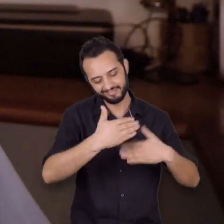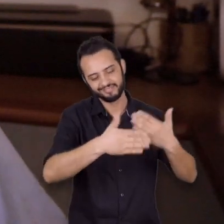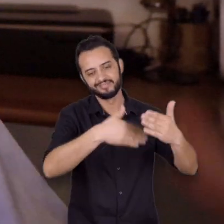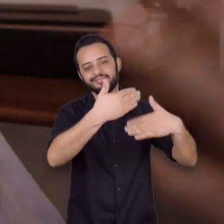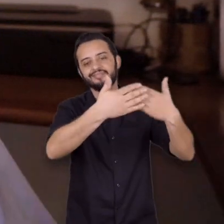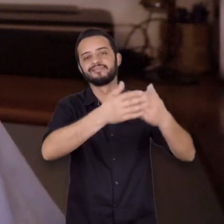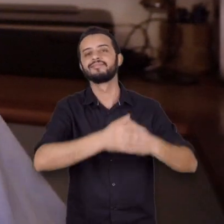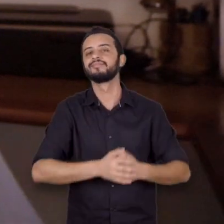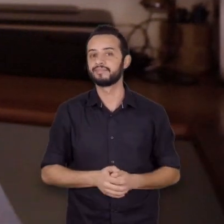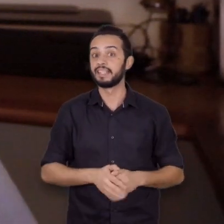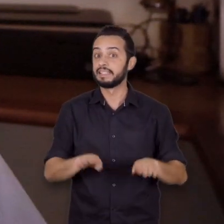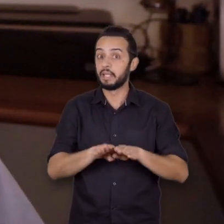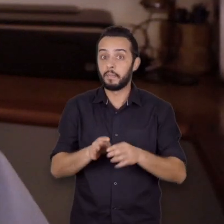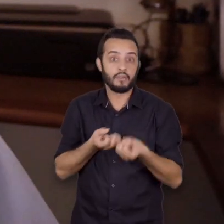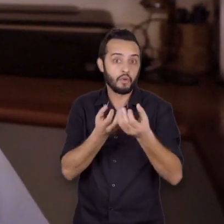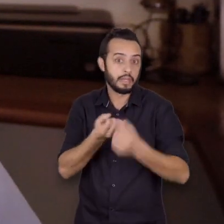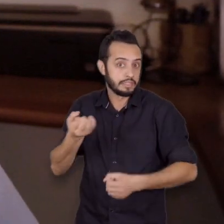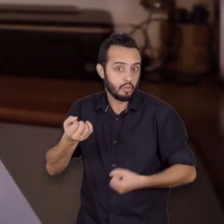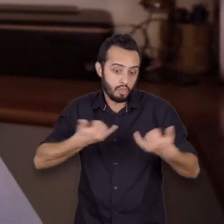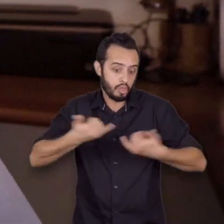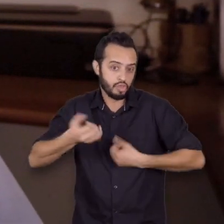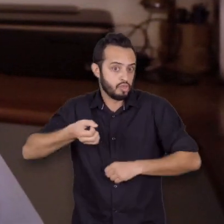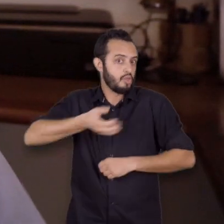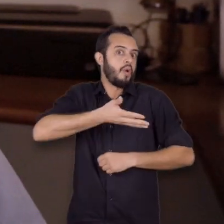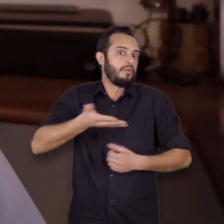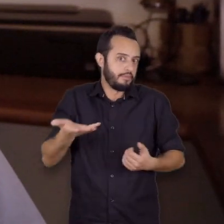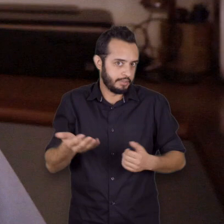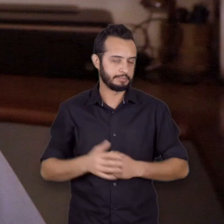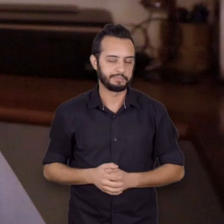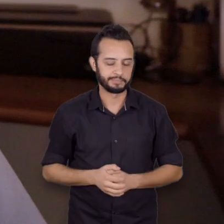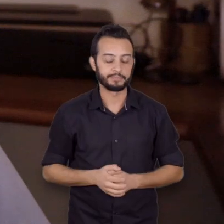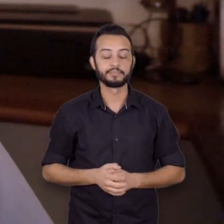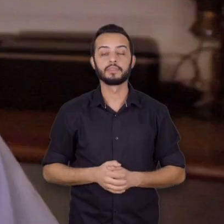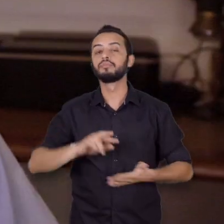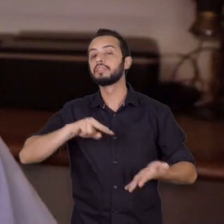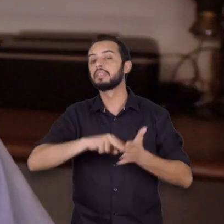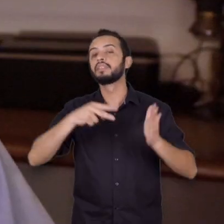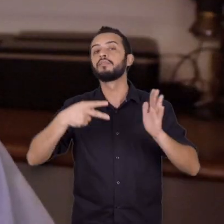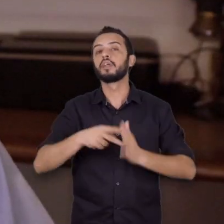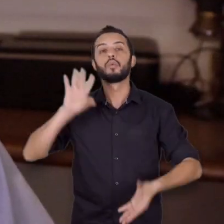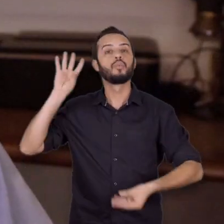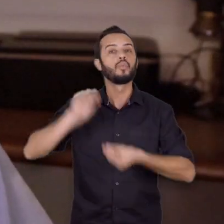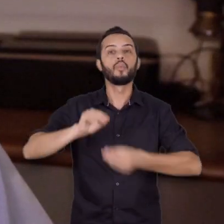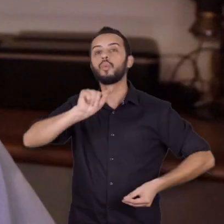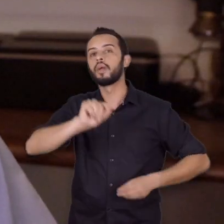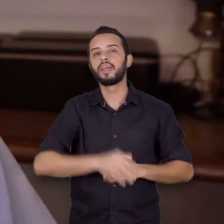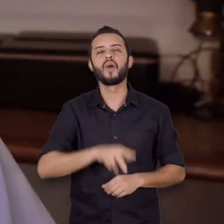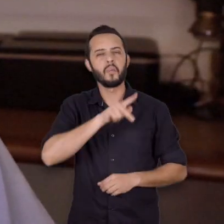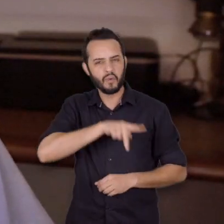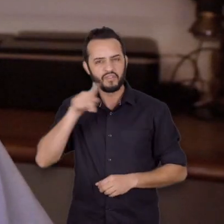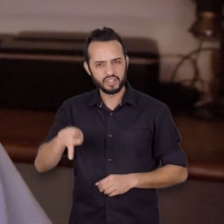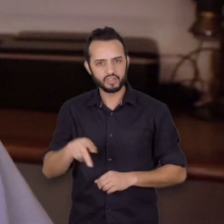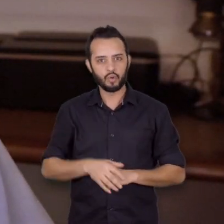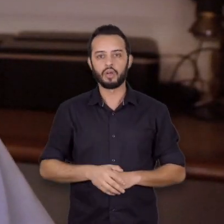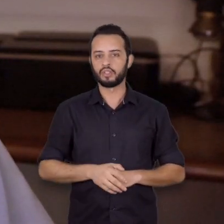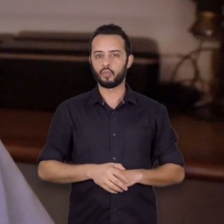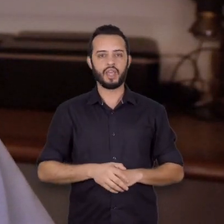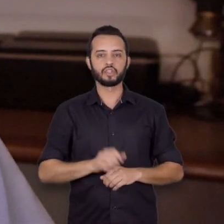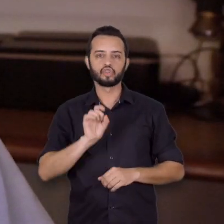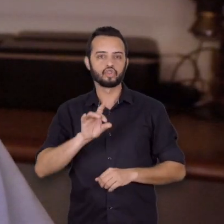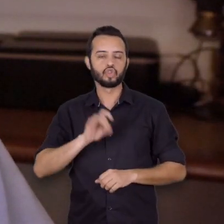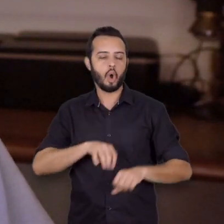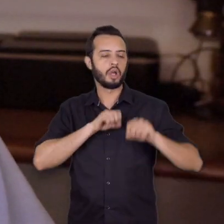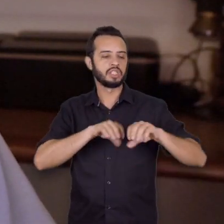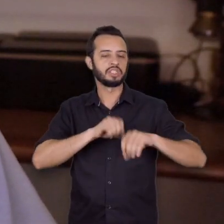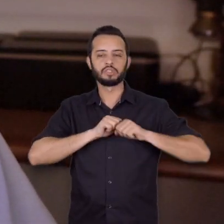processo de melhorar o produto ou buscar novas informações e assim por diante. Ou seja, aqui o professor passa a ser não